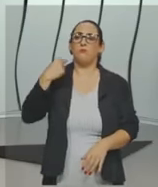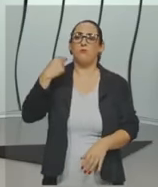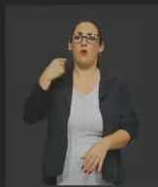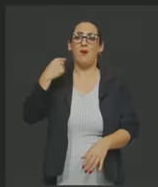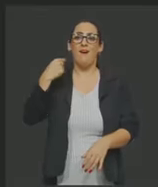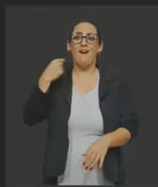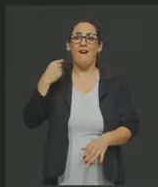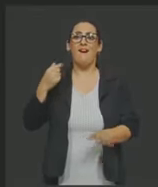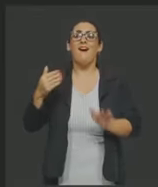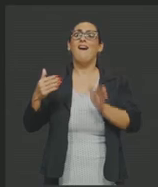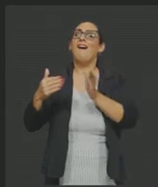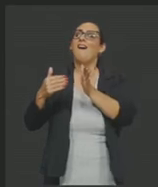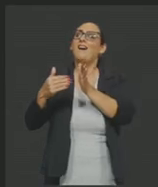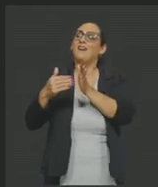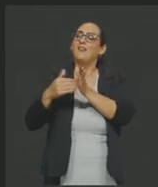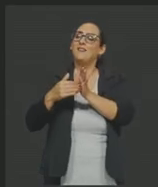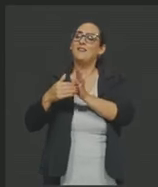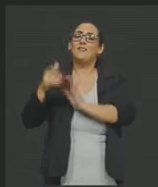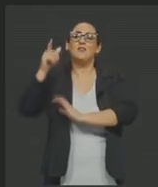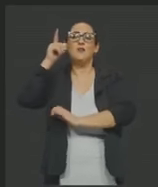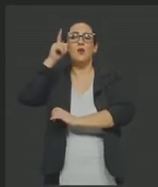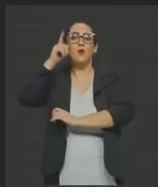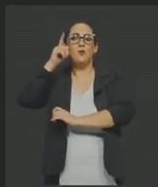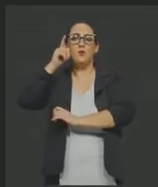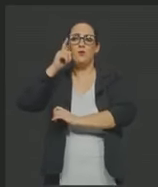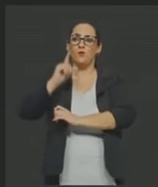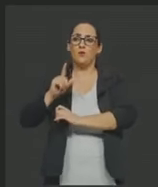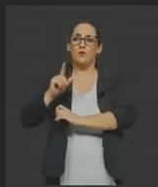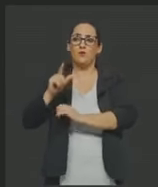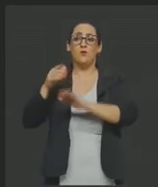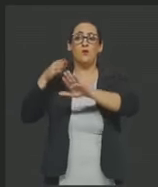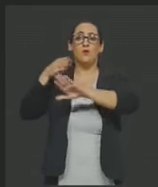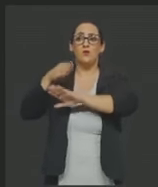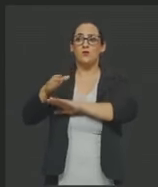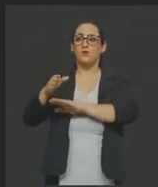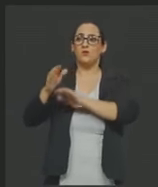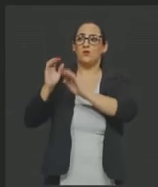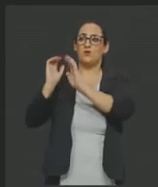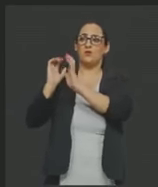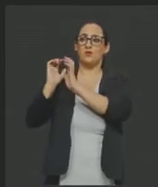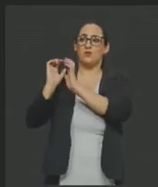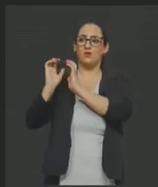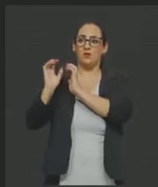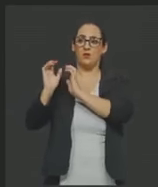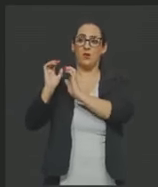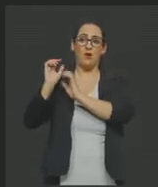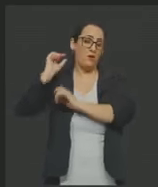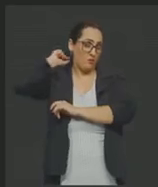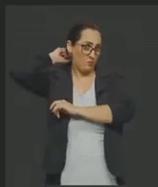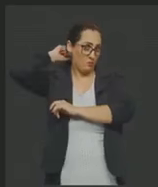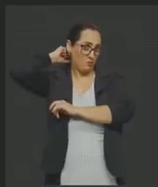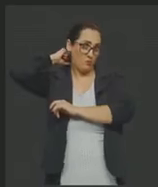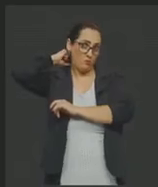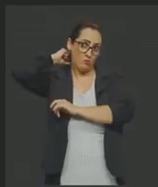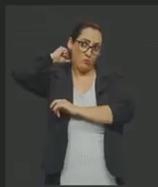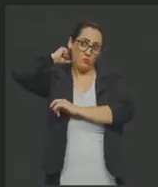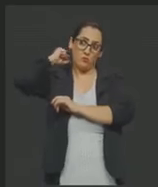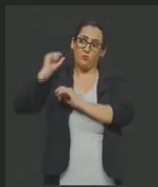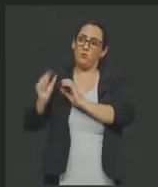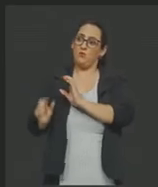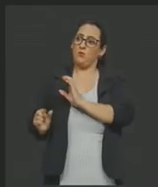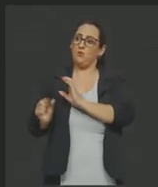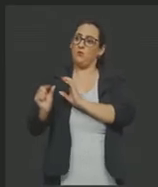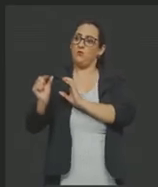córtex sensitivo, vai subir aqui pelas fibras, passar na medula e até o cérebro, no córtex